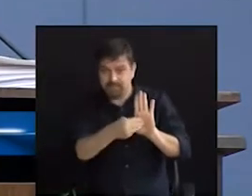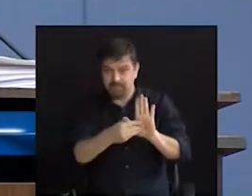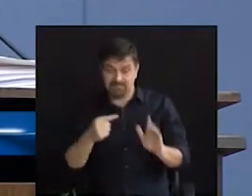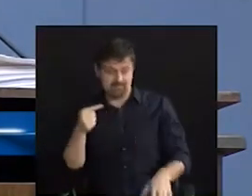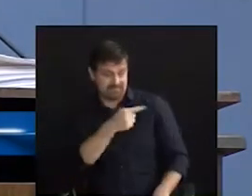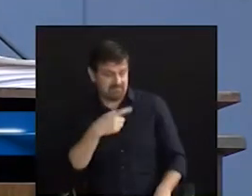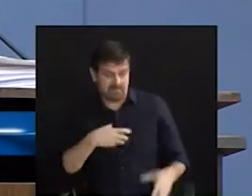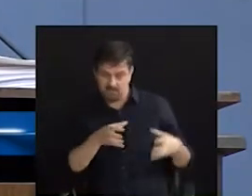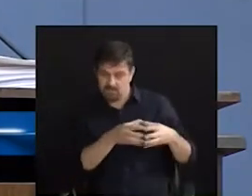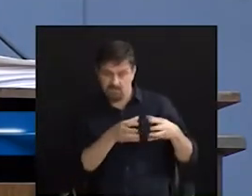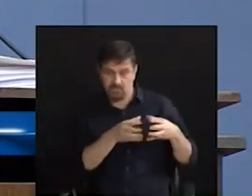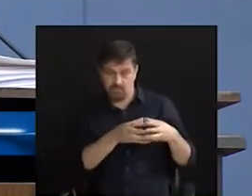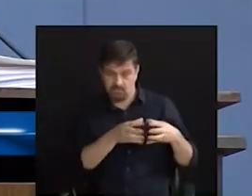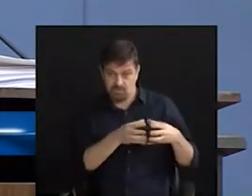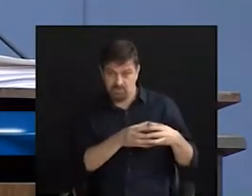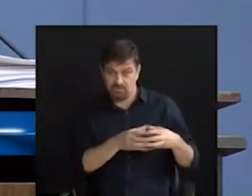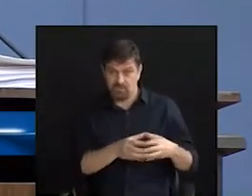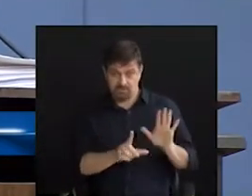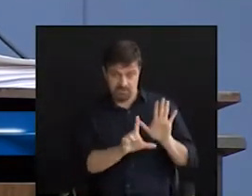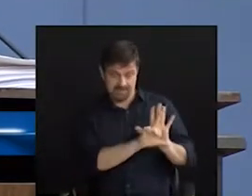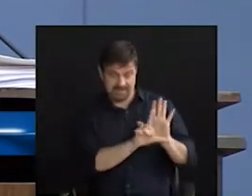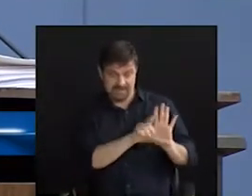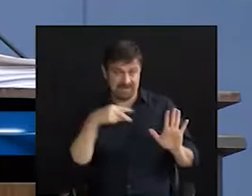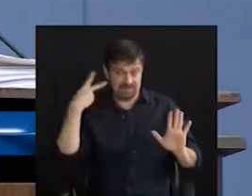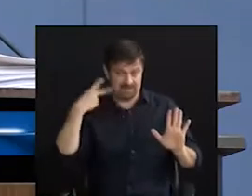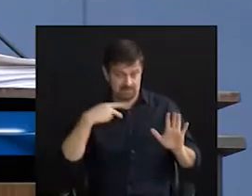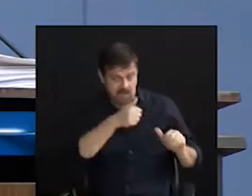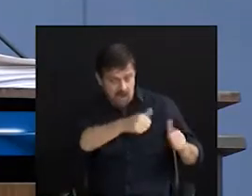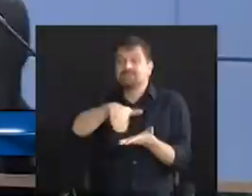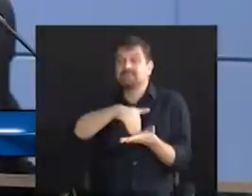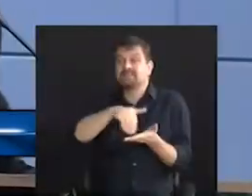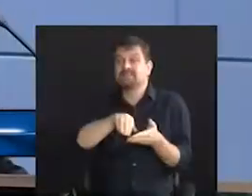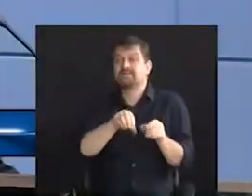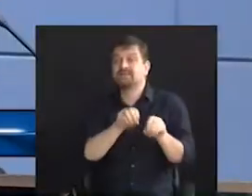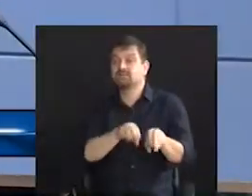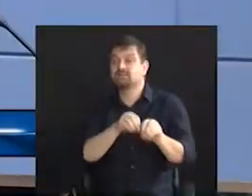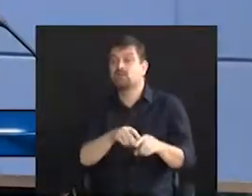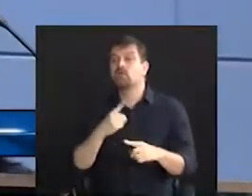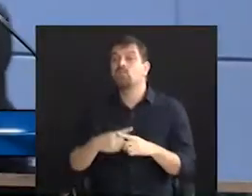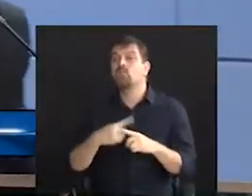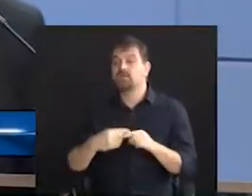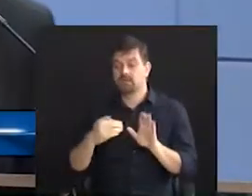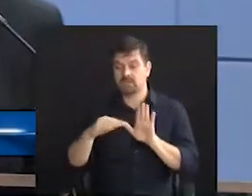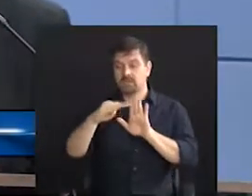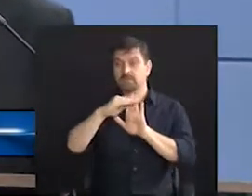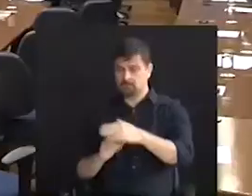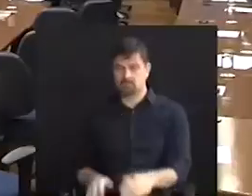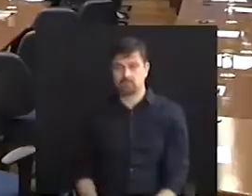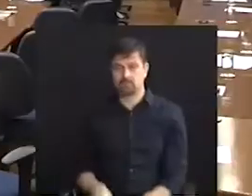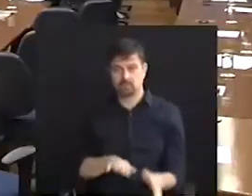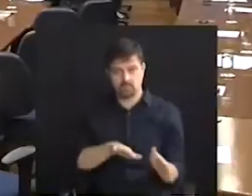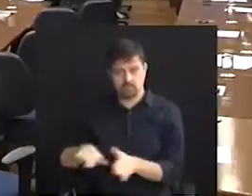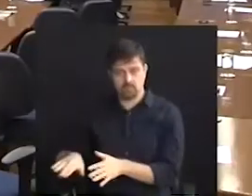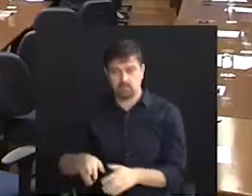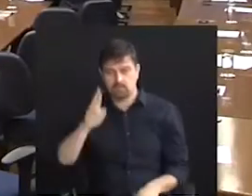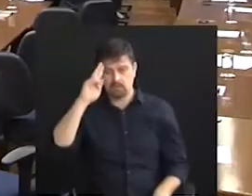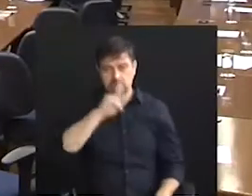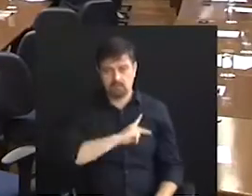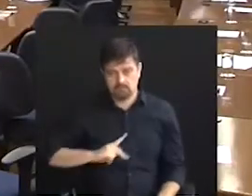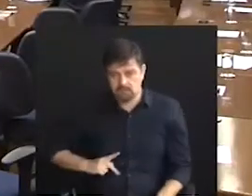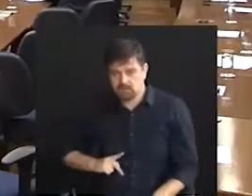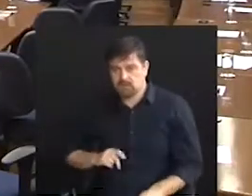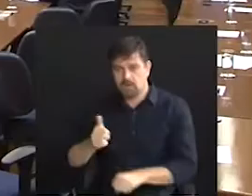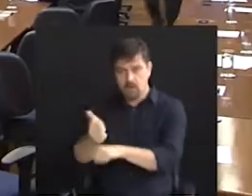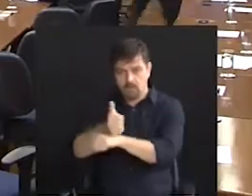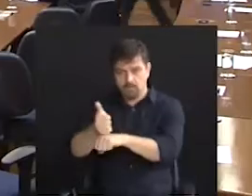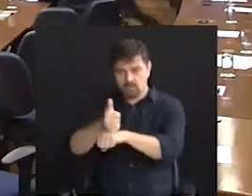rejeitada na comissão de constituição de legalidade nesse momento. O vereador Paulo Búfalo do PSOL também protestou contra